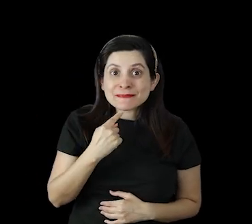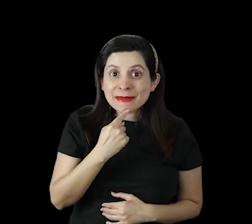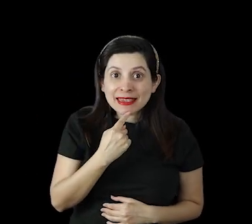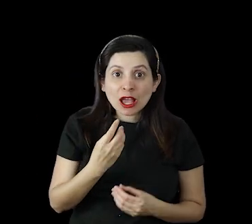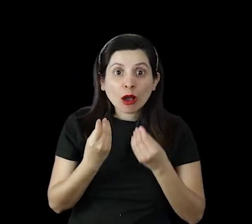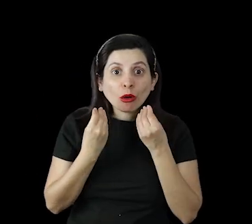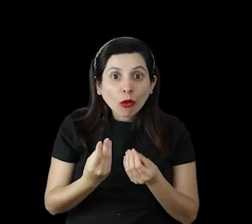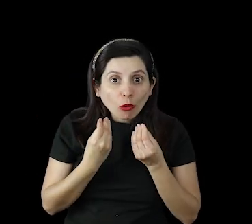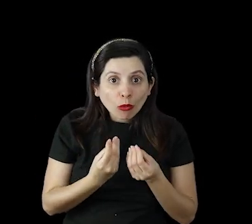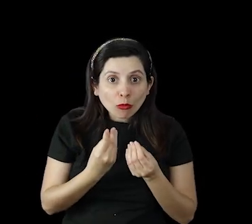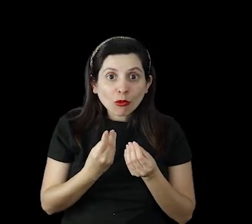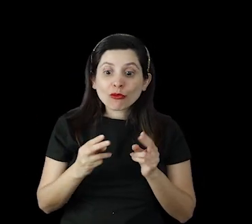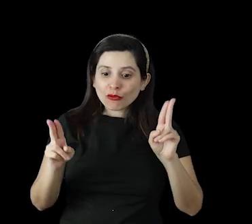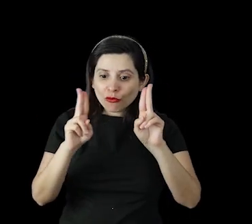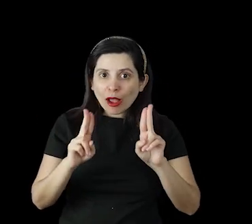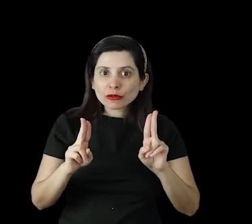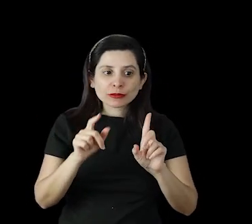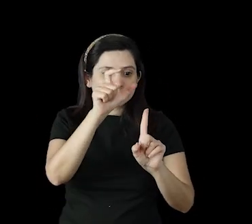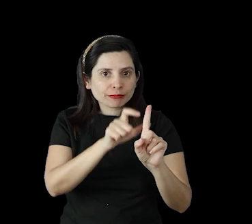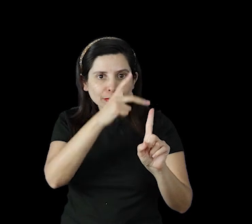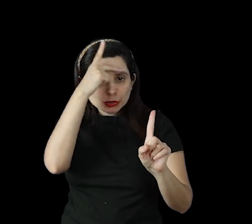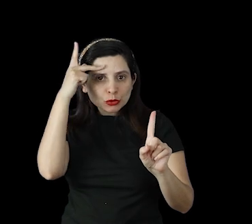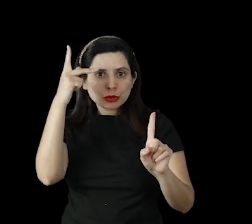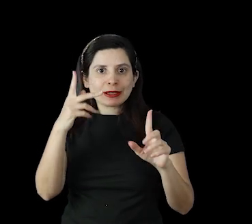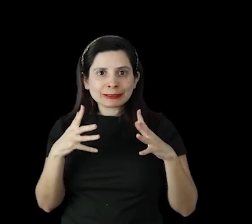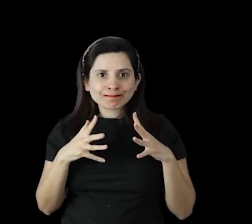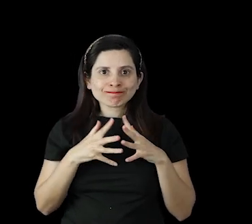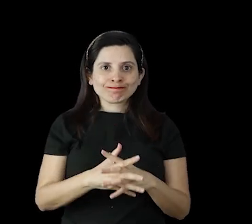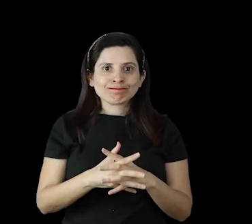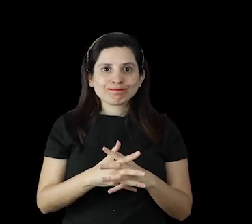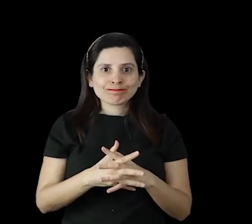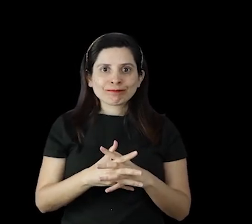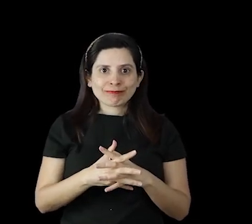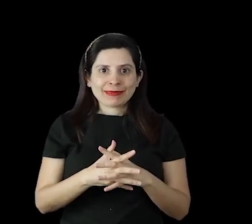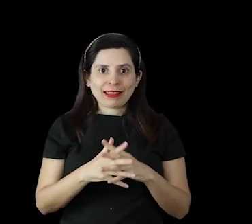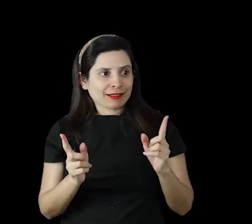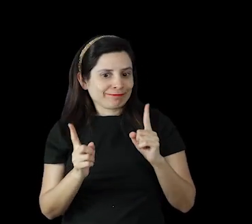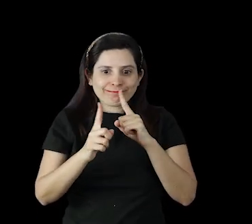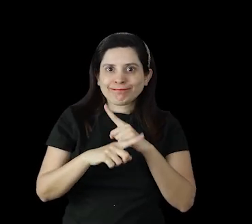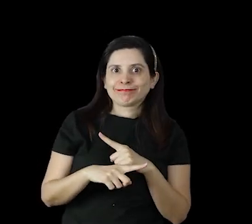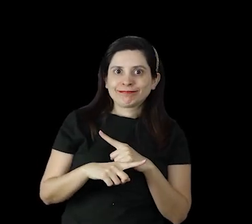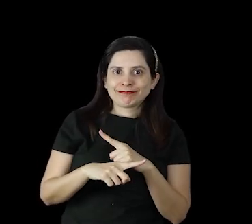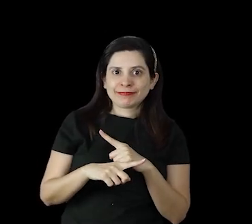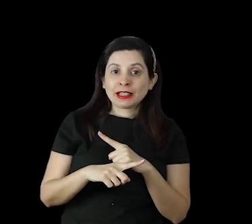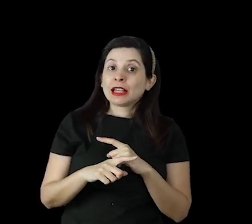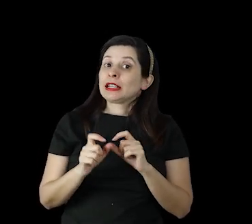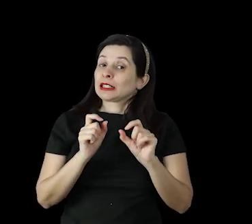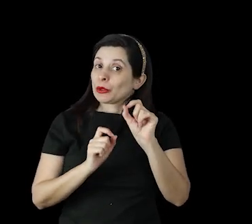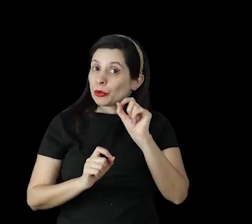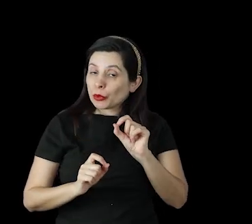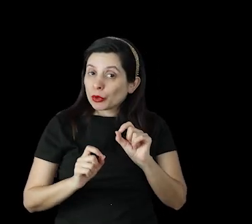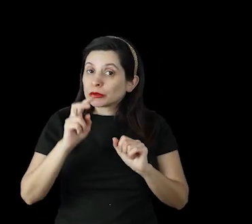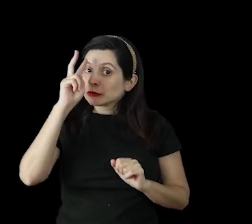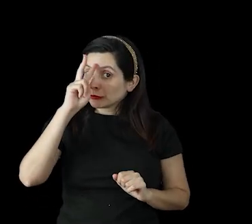que você vai trabalhar uma pessoa que é super complexa, que é super contraditória? Então, o que a gente pega da